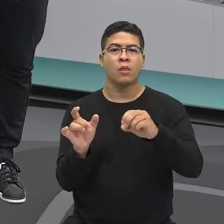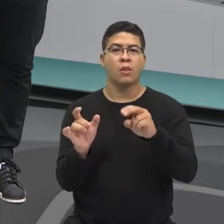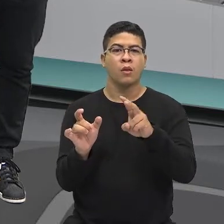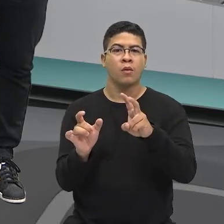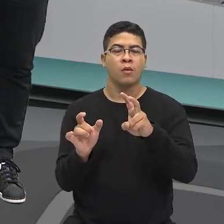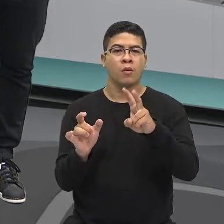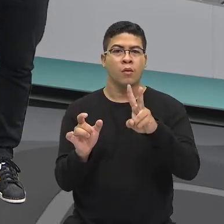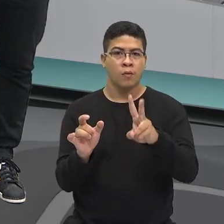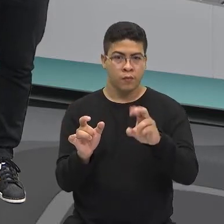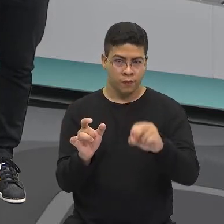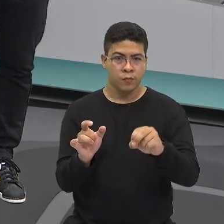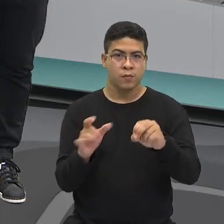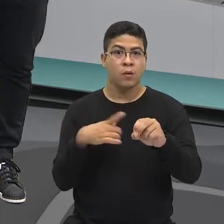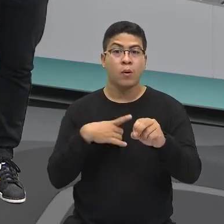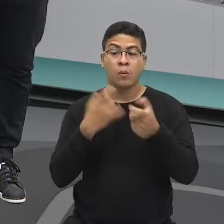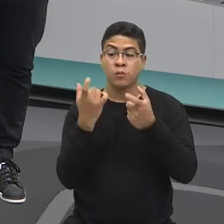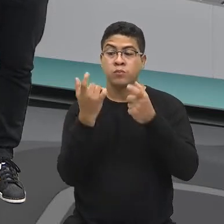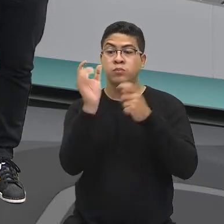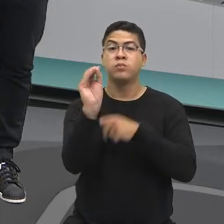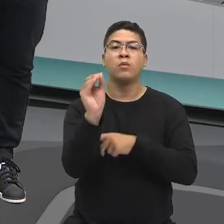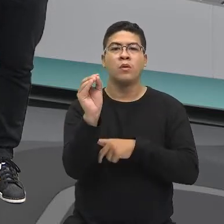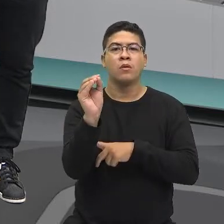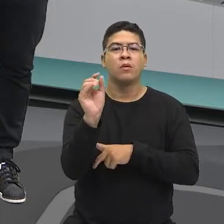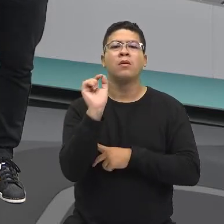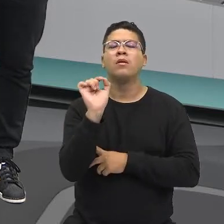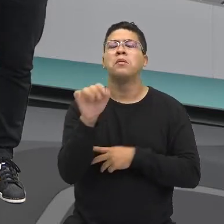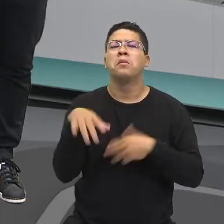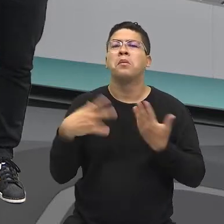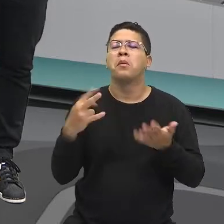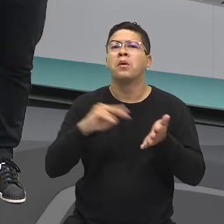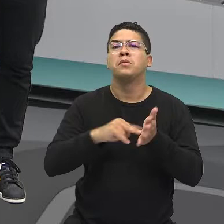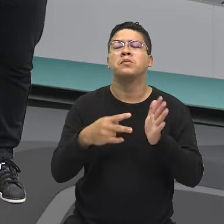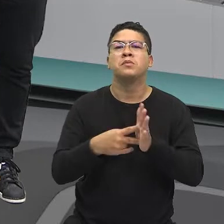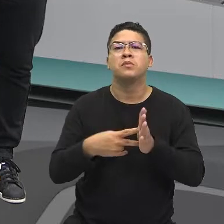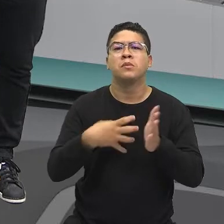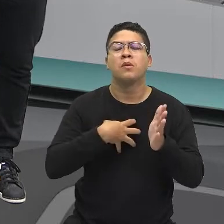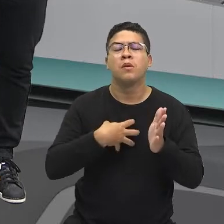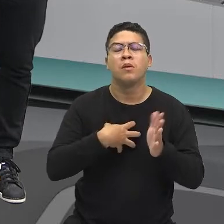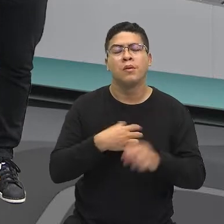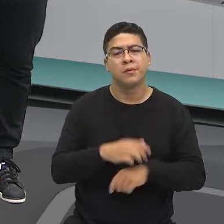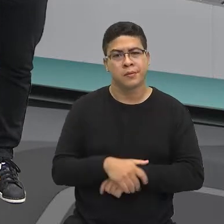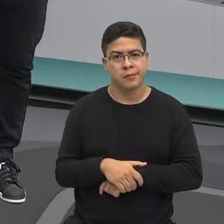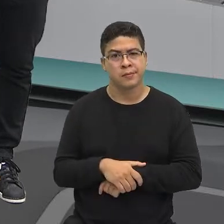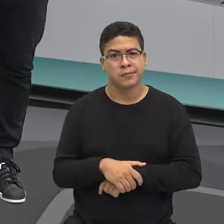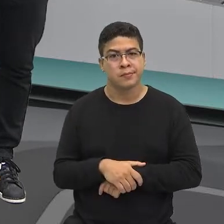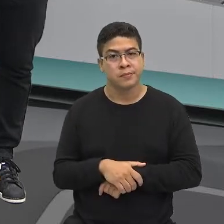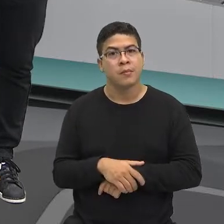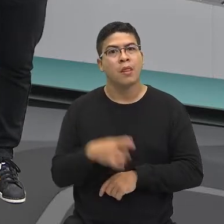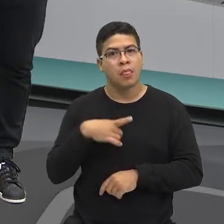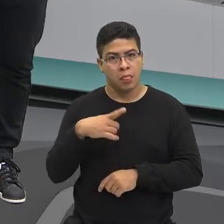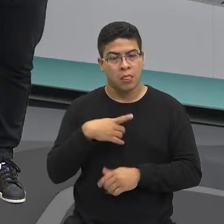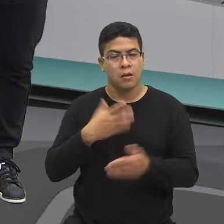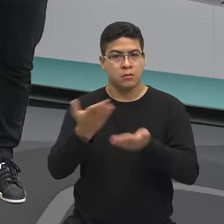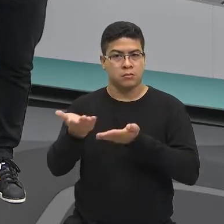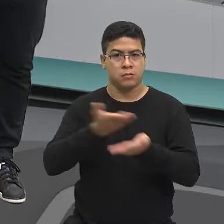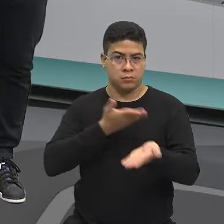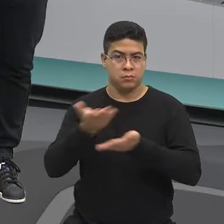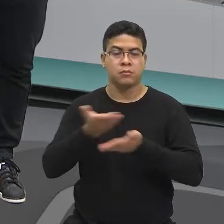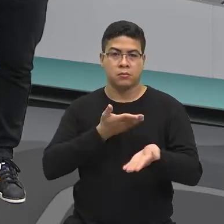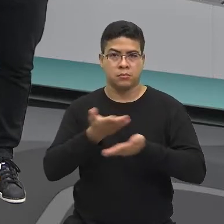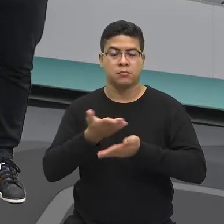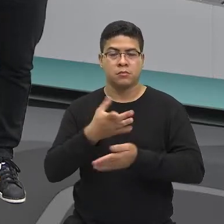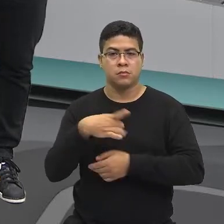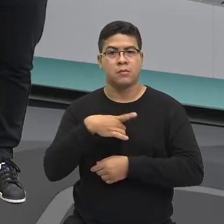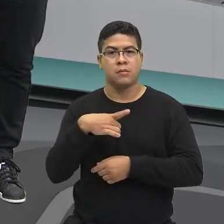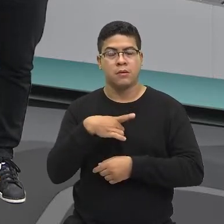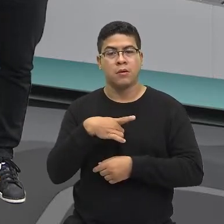na capa do livro O Novo Homem? Então, essa palavra novo, ela tem uma relação, né? Tem uma relação